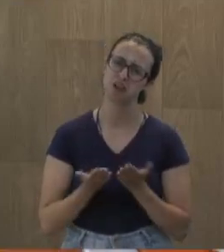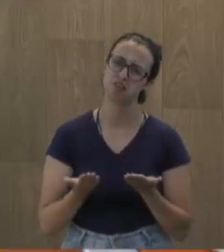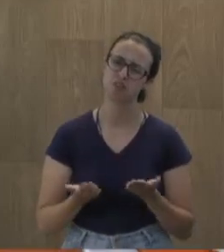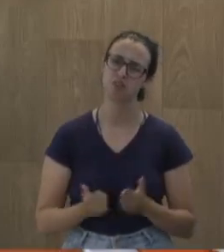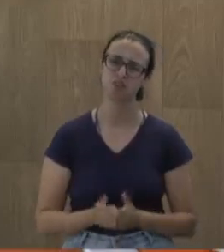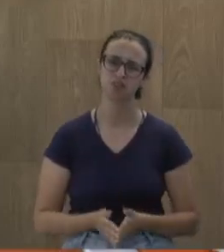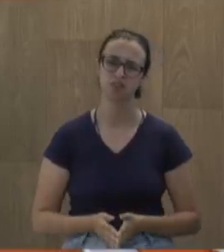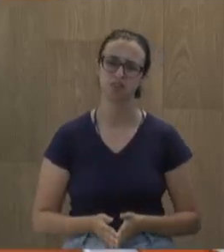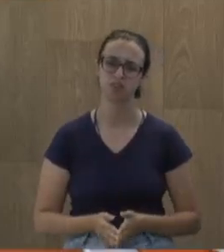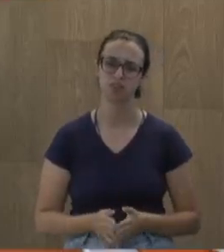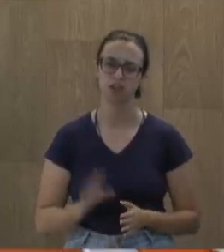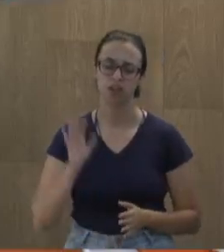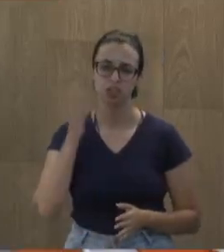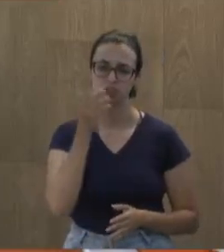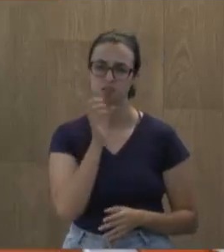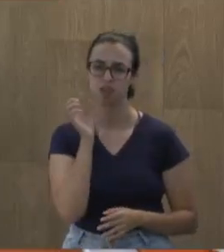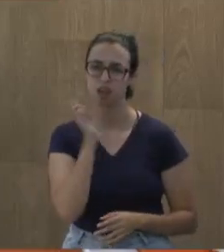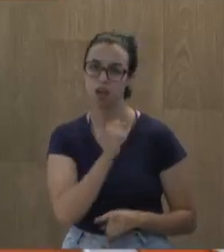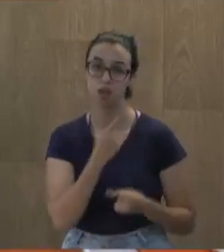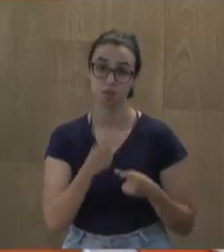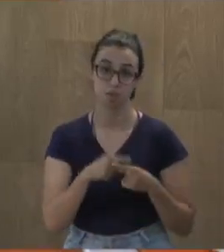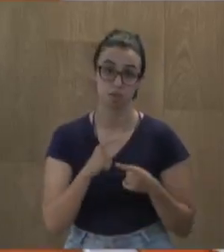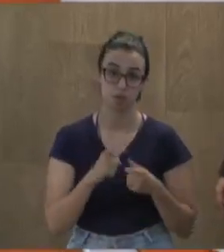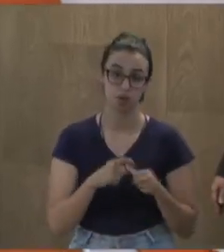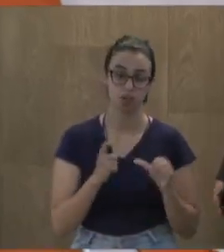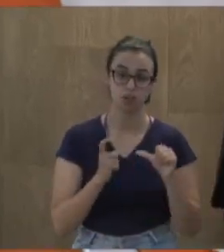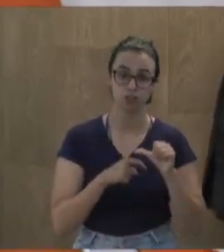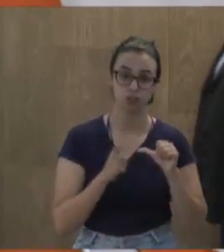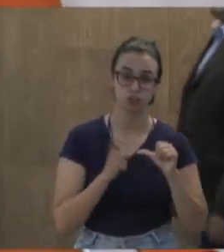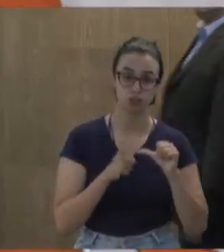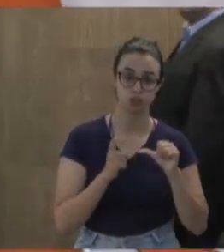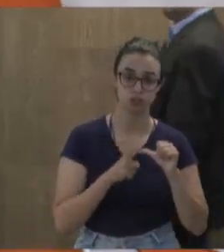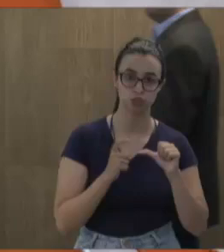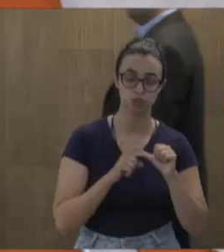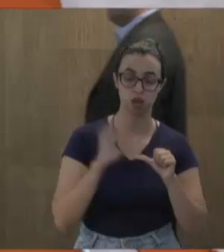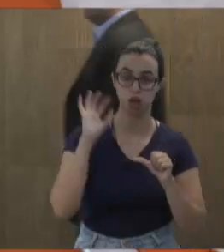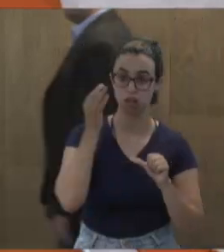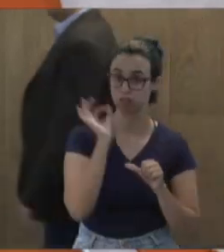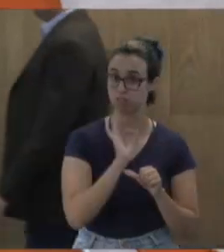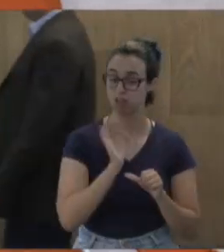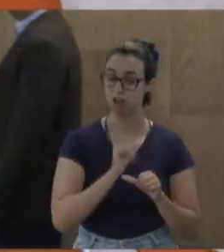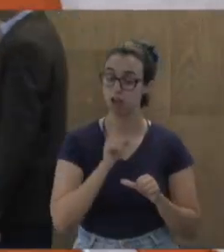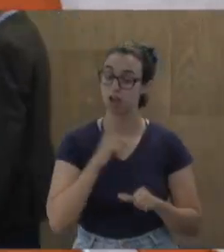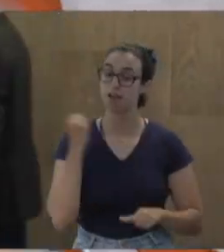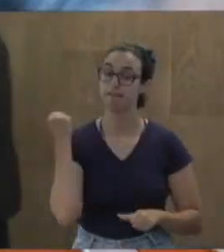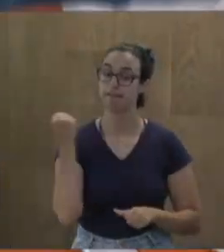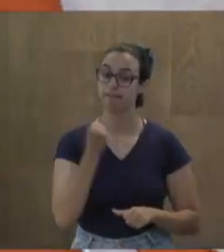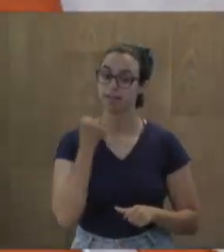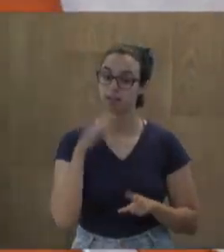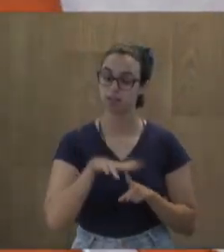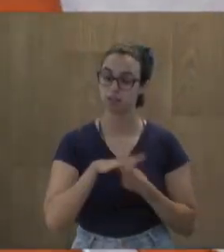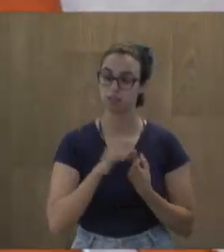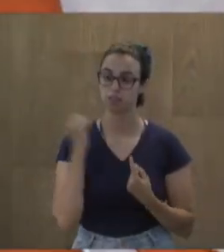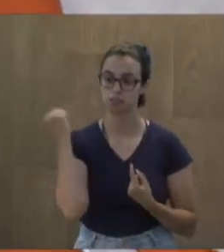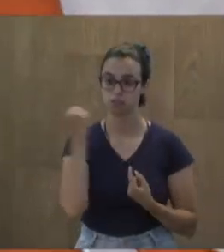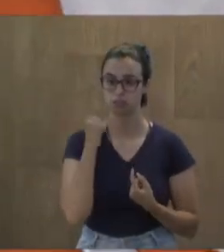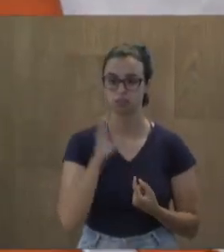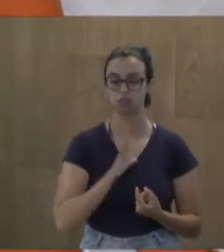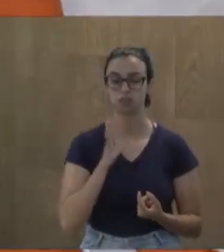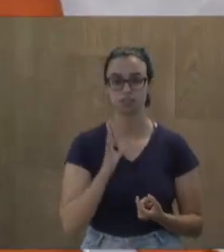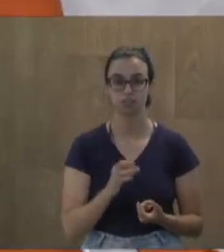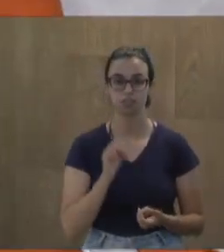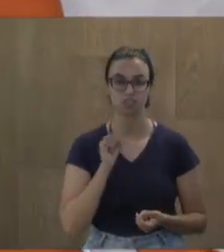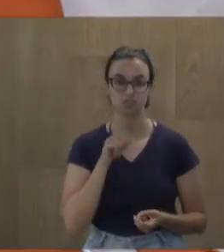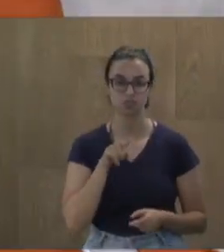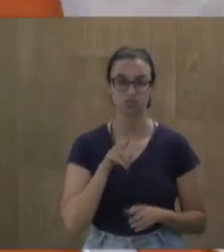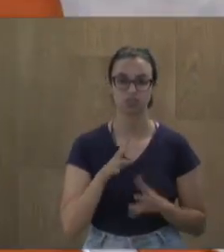pulo e resolver isso porque no Tik Tok não tá resolvendo é coisa séria é coisa séria eu tenho certeza que se